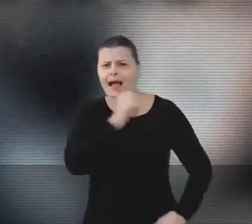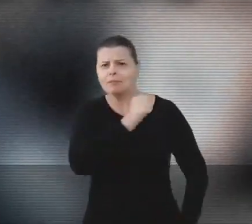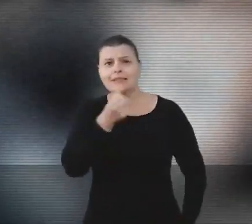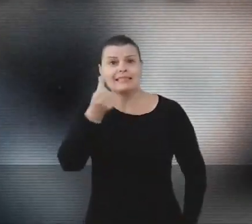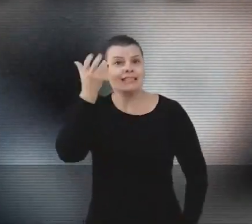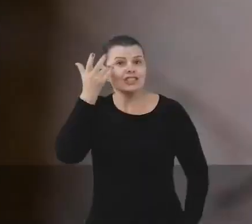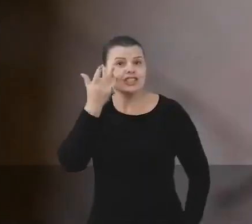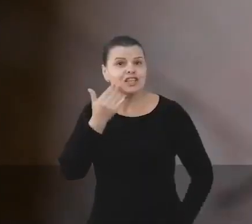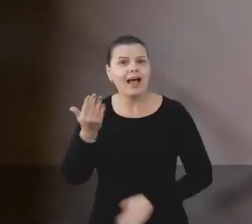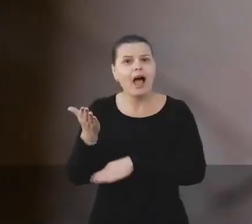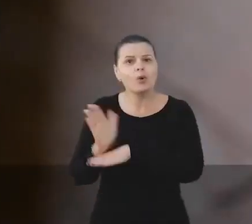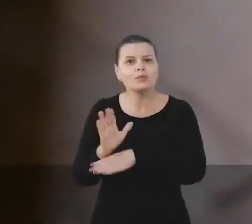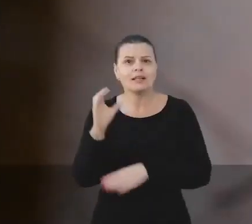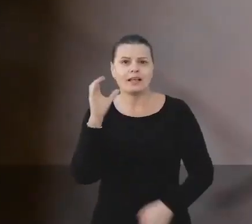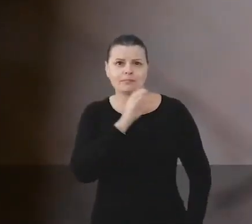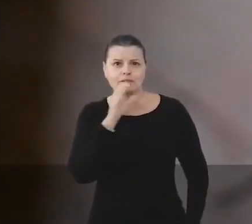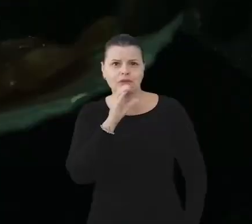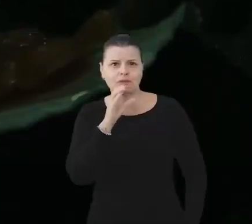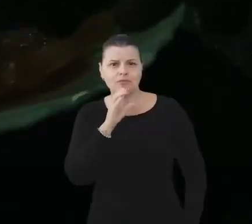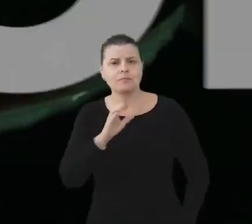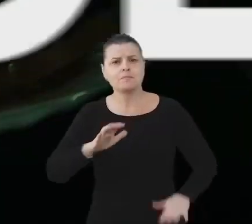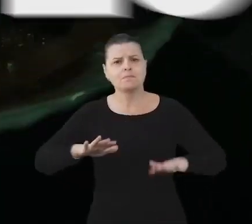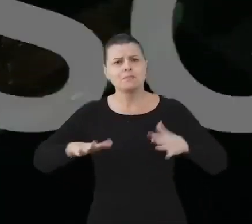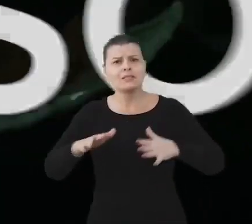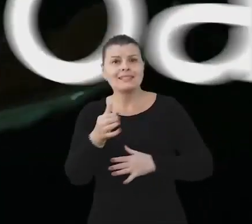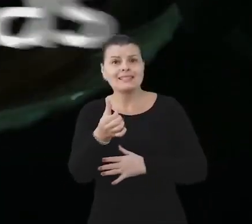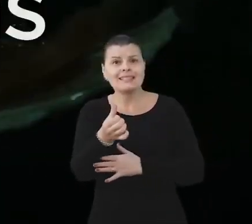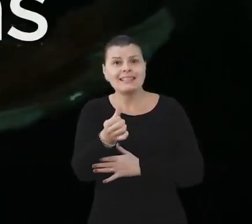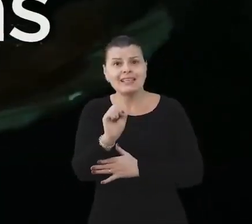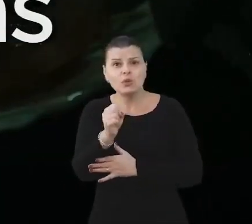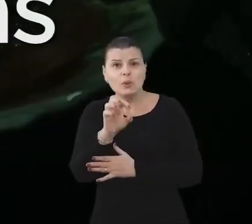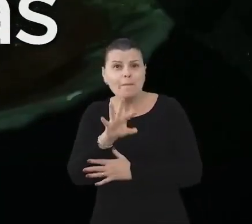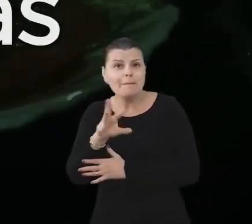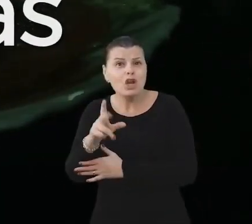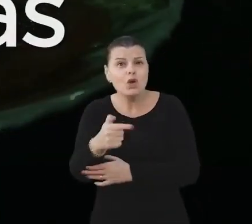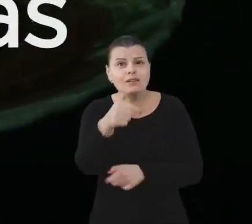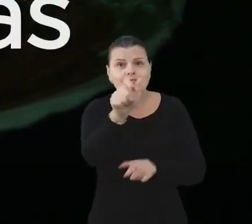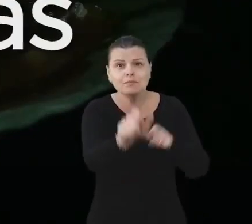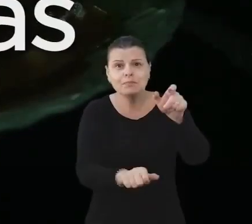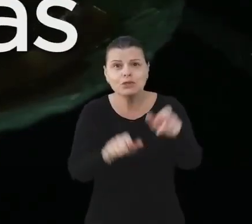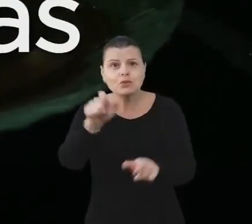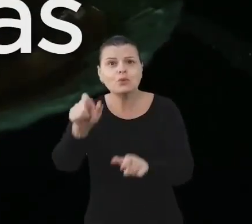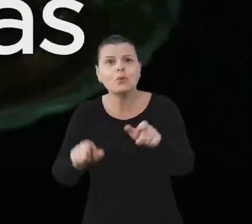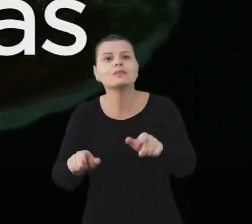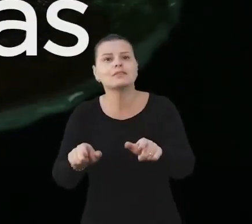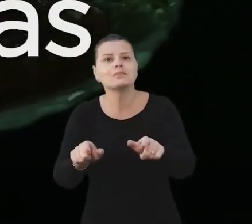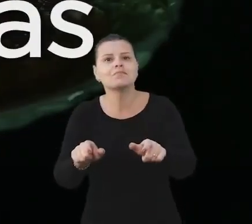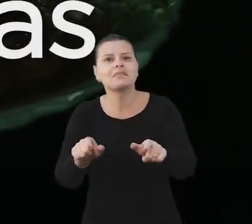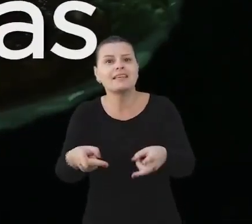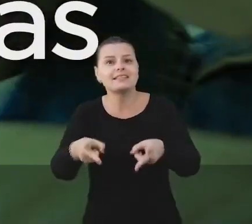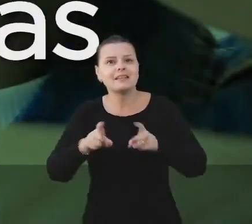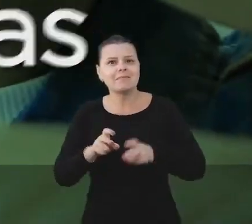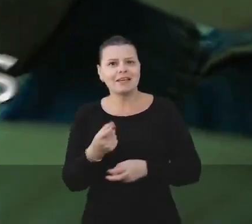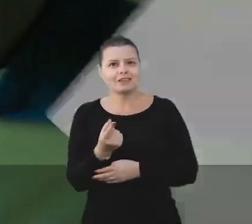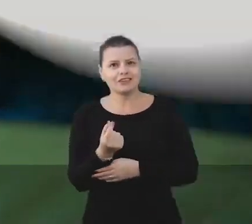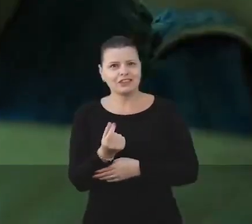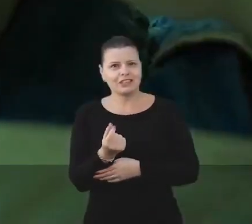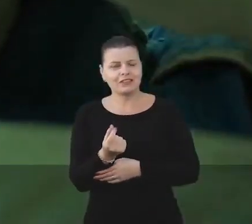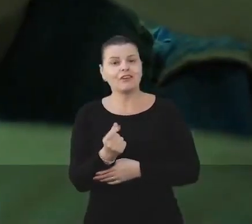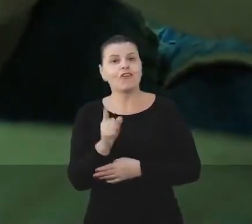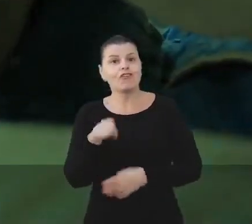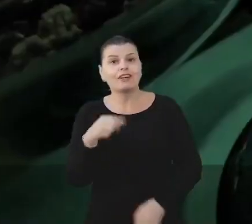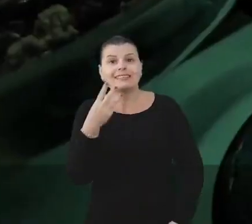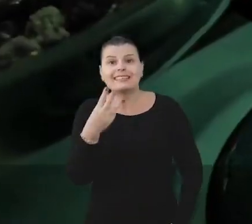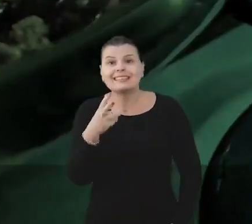apenas 6 dias do auxílio emergencial. Ao todo, mais de 68 milhões de pessoas se beneficiaram do programa.